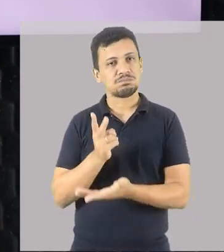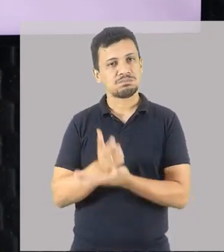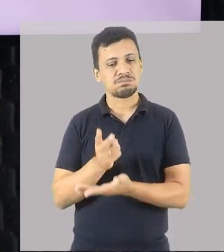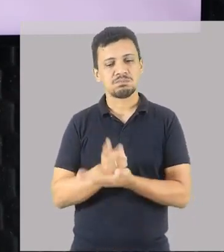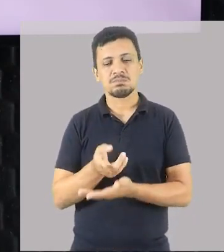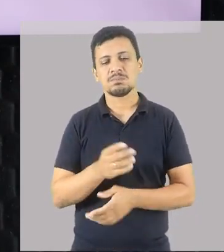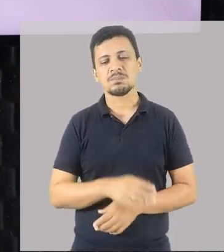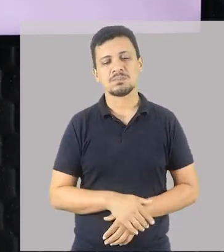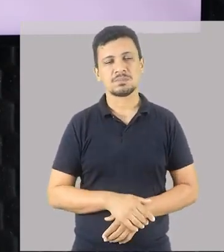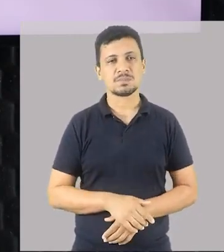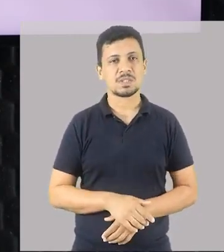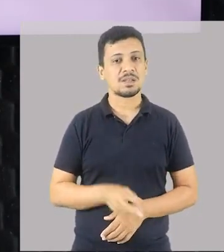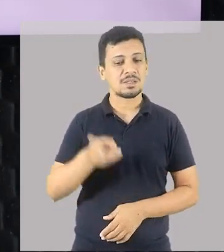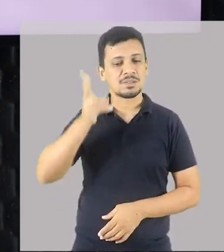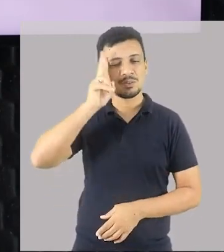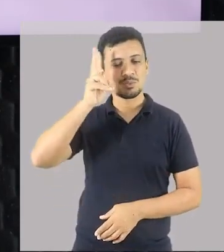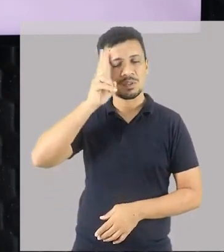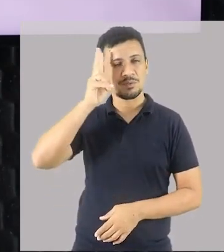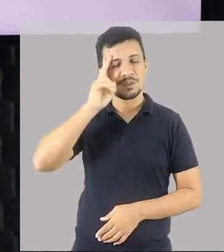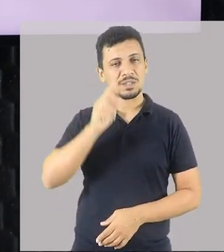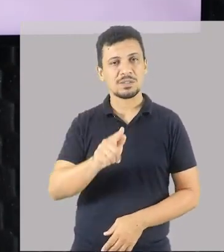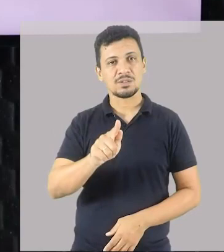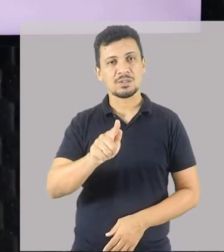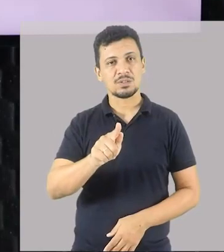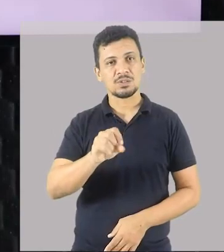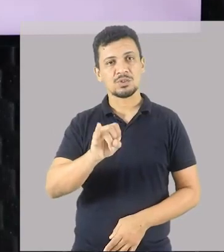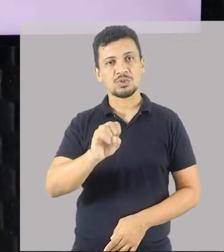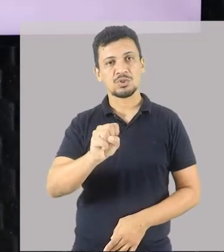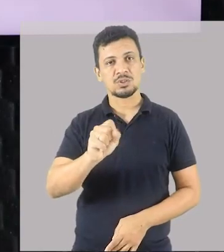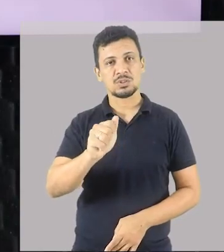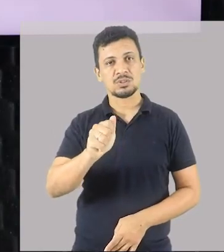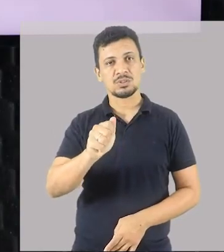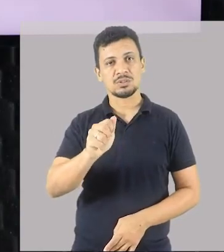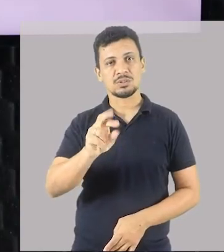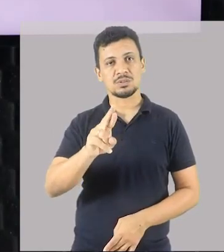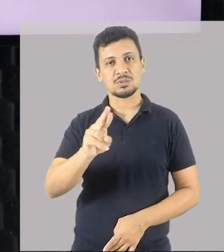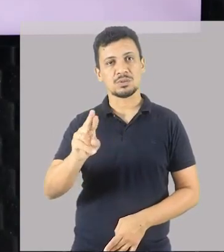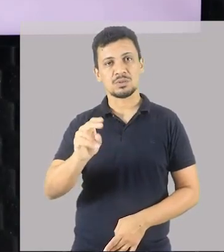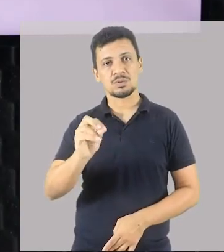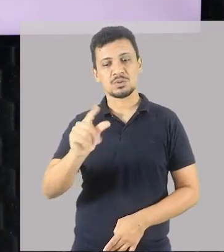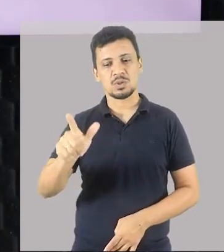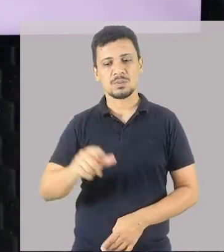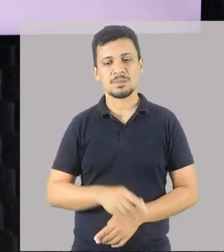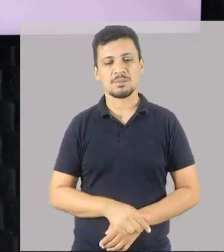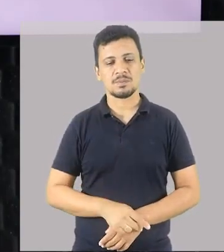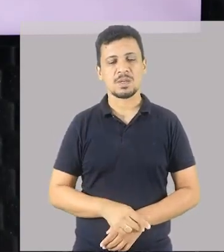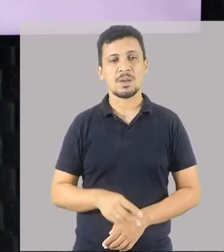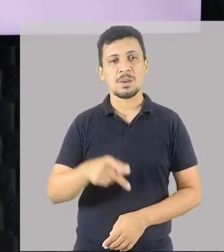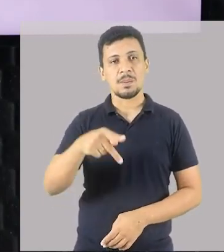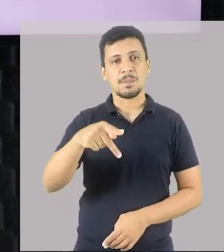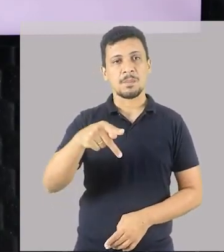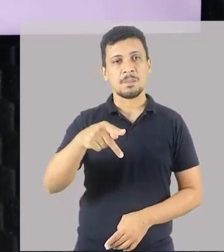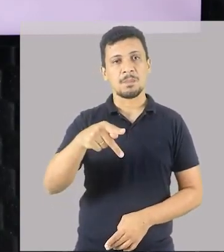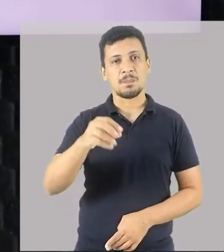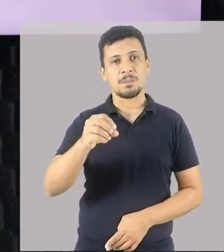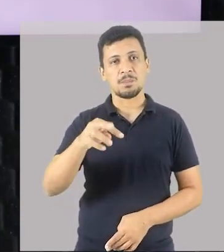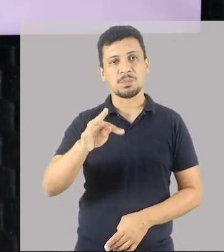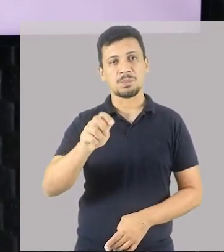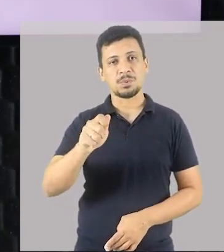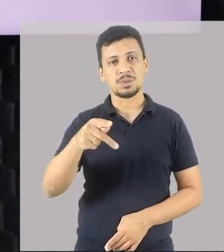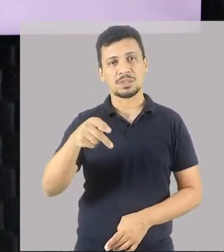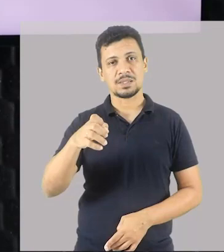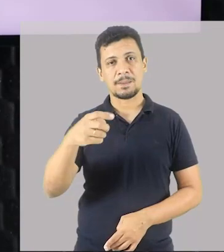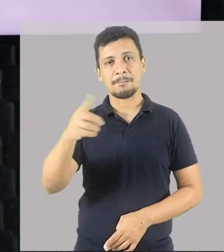originárias. Segunda-feira, girassol, passatempo, pontapé, todas essas palavras, elas são